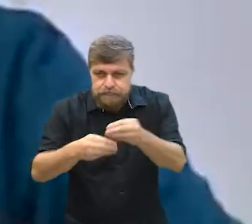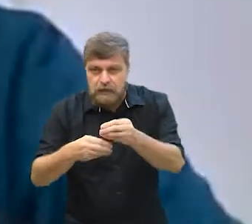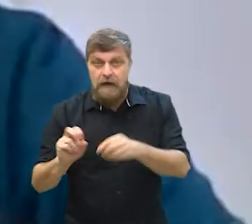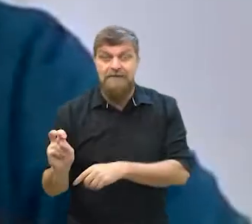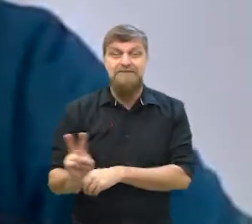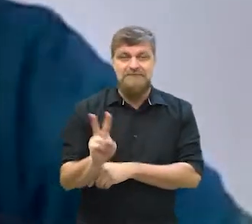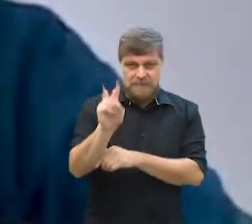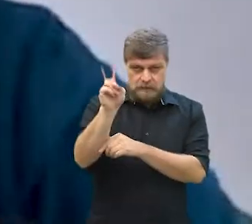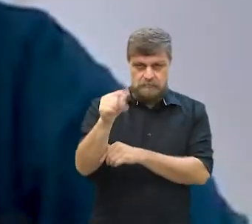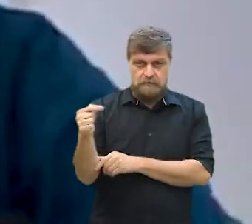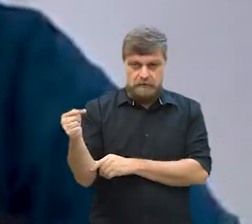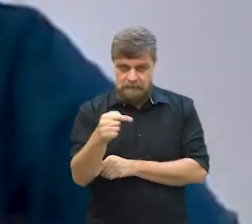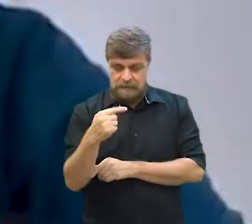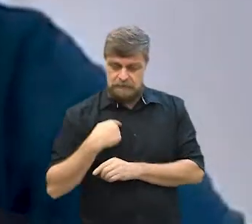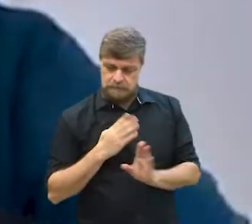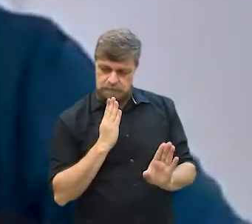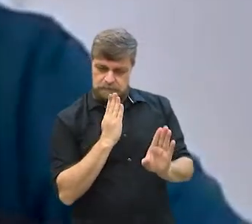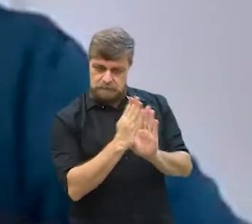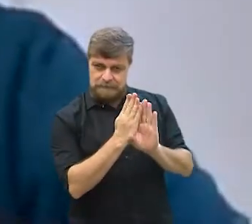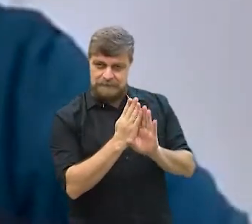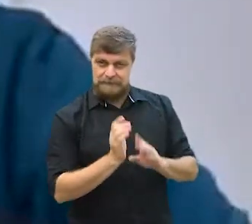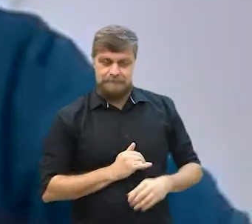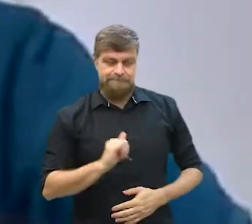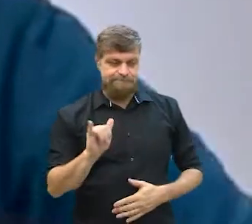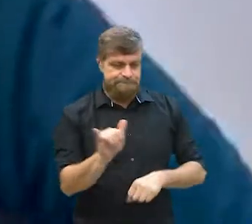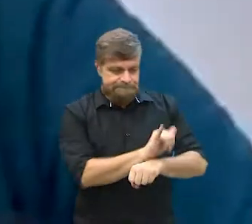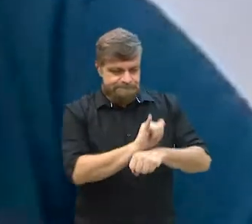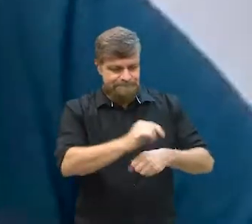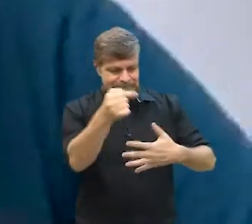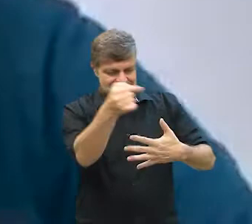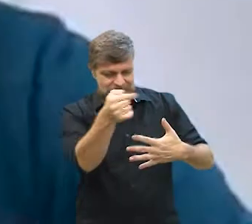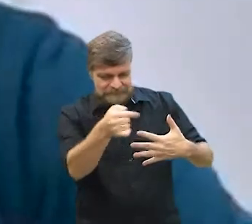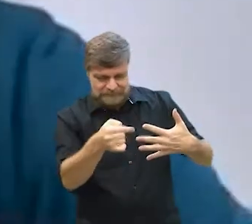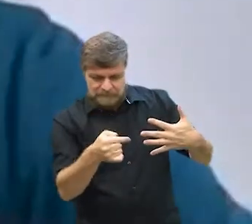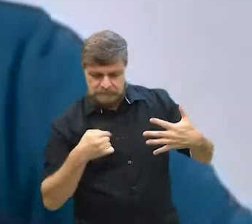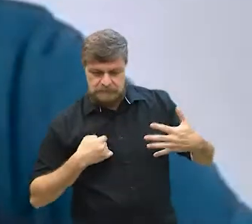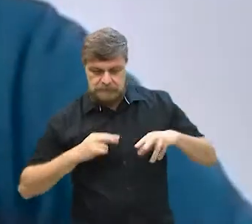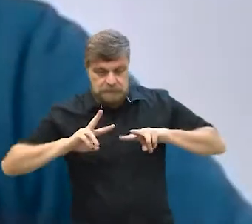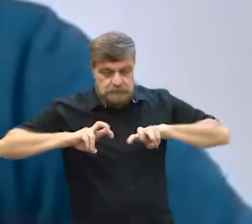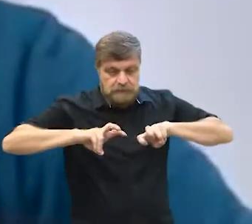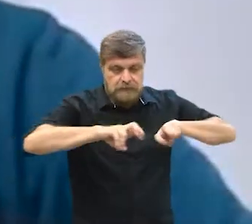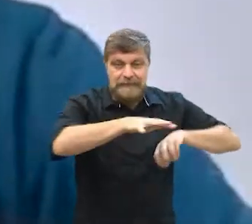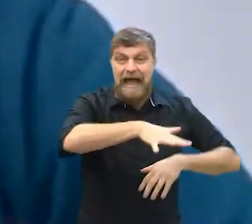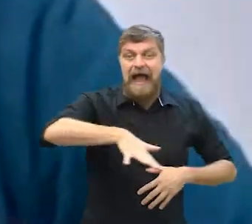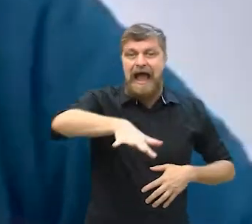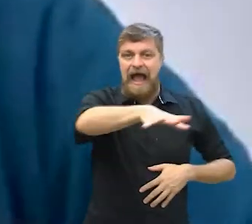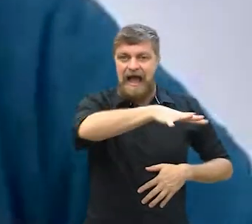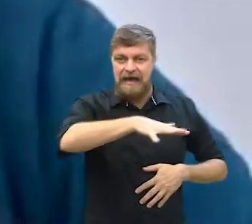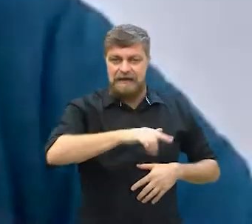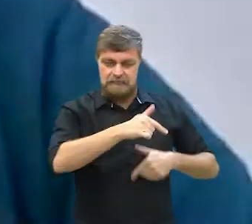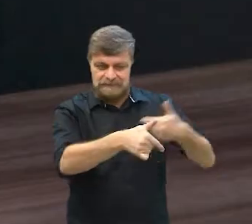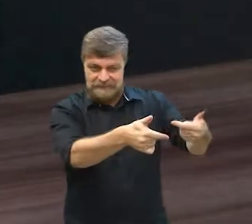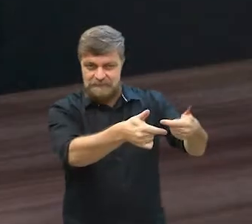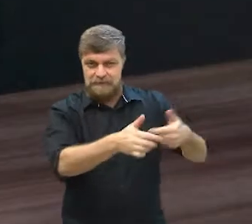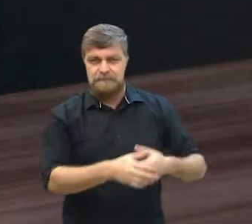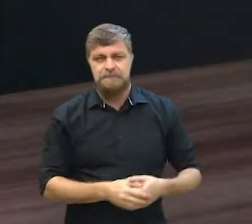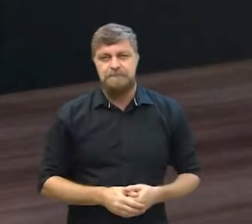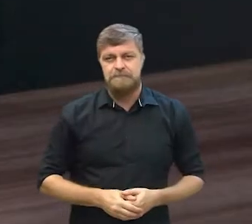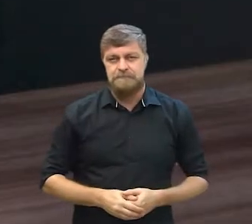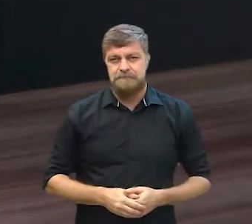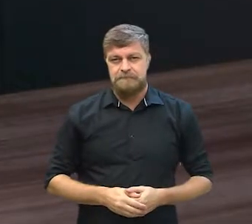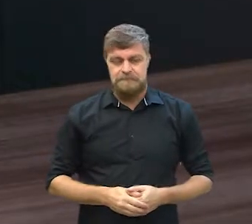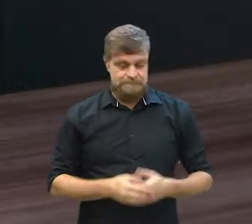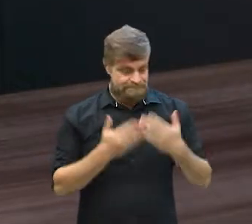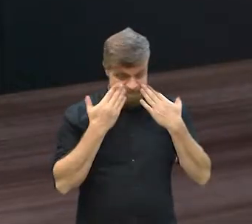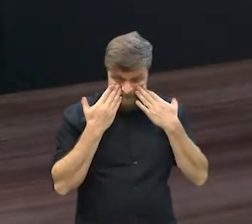valor. Então, identificamos uma gama de oportunidades e decidimos explorar esse mercado. Só que